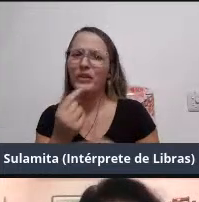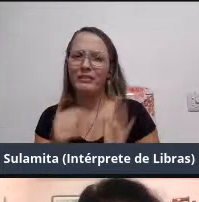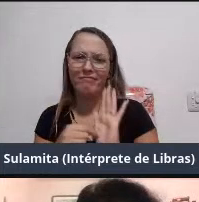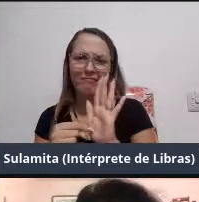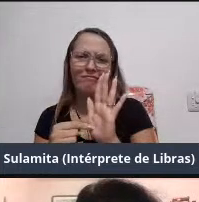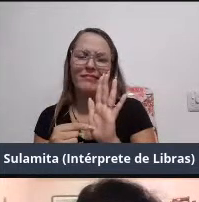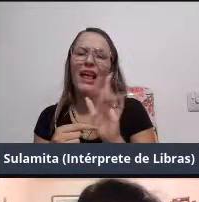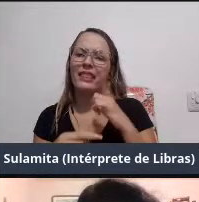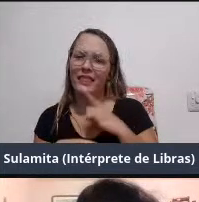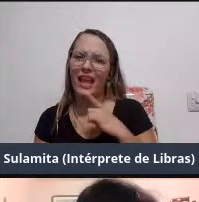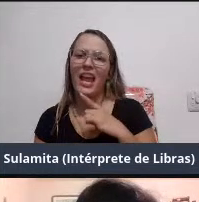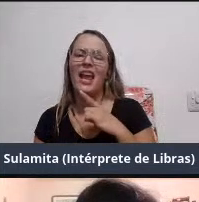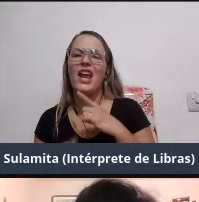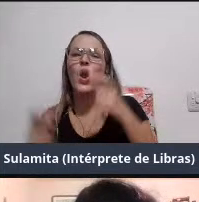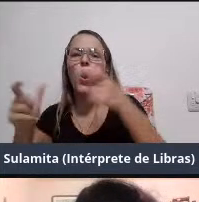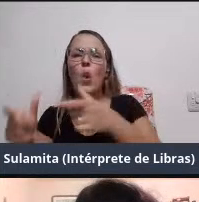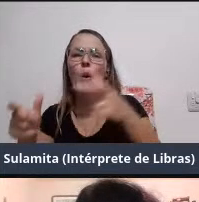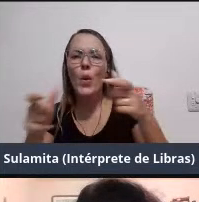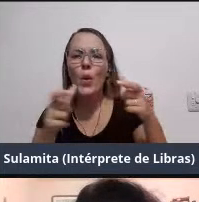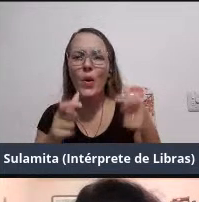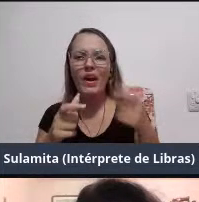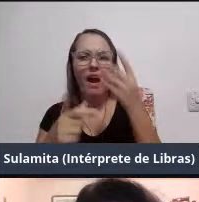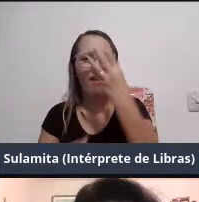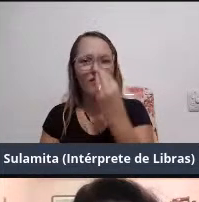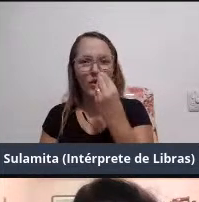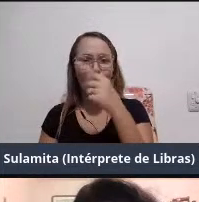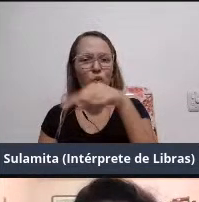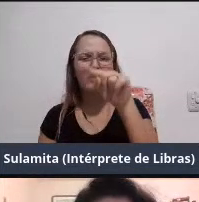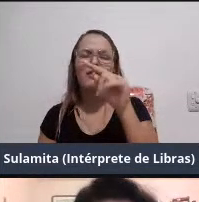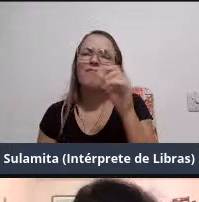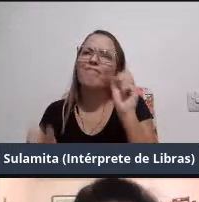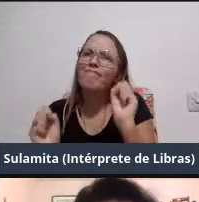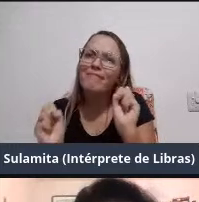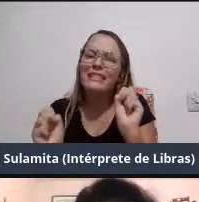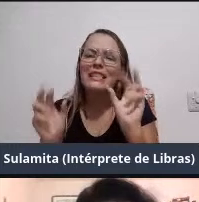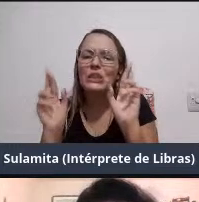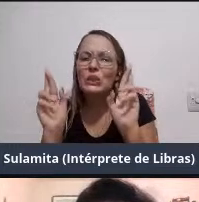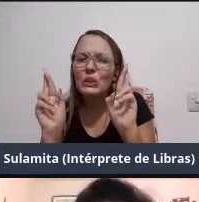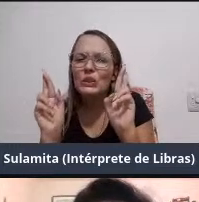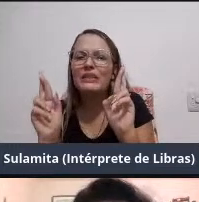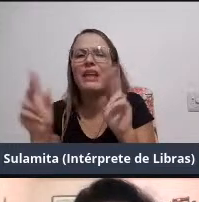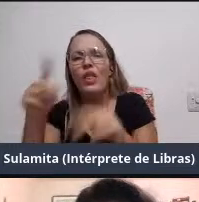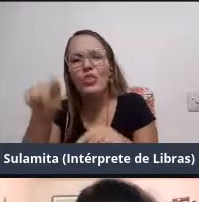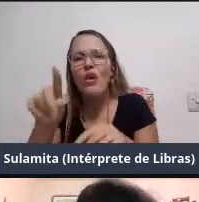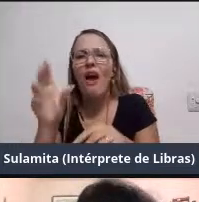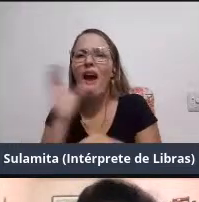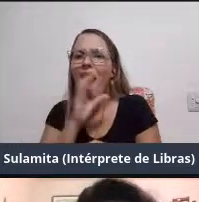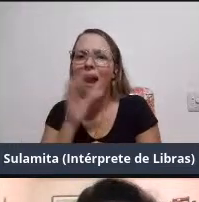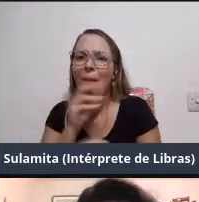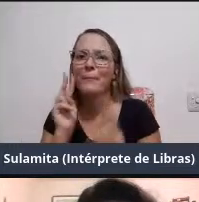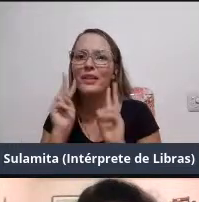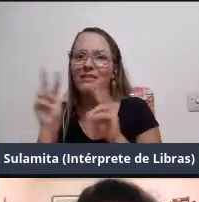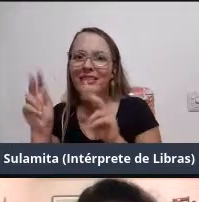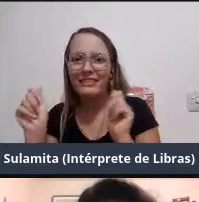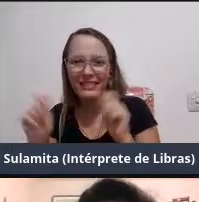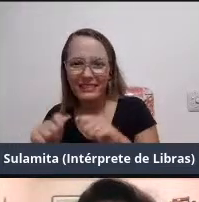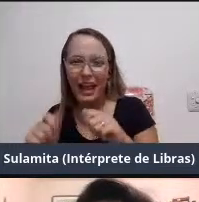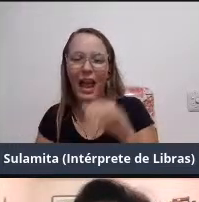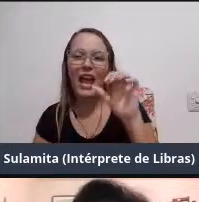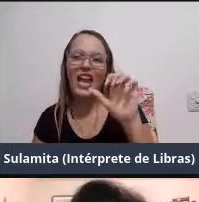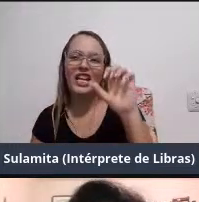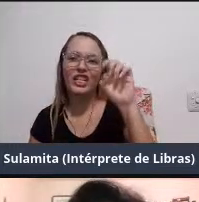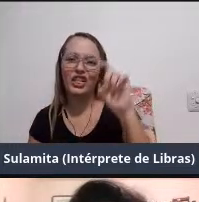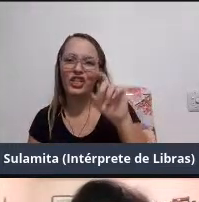que essas fotos estejam disponíveis em breve para todo mundo conseguir acessar. Aí pode passar. Quando eu voltei do doutorado, acabei